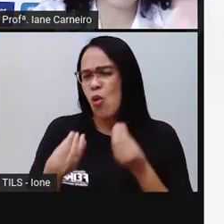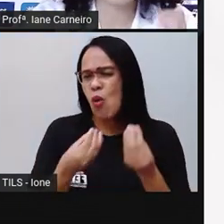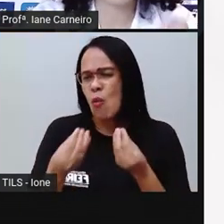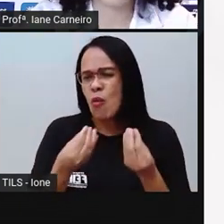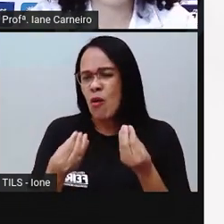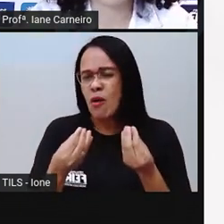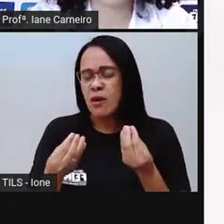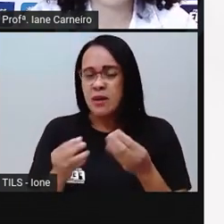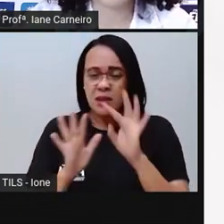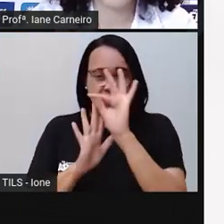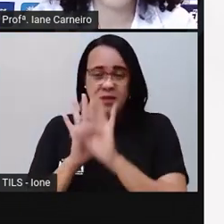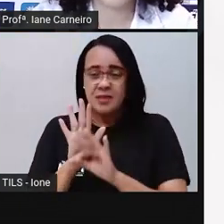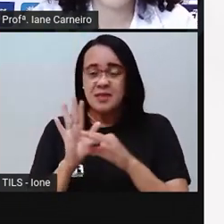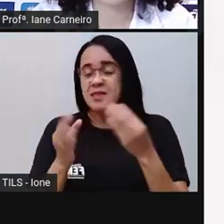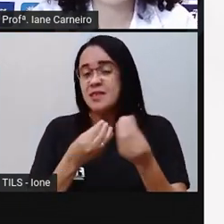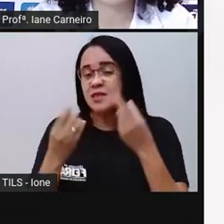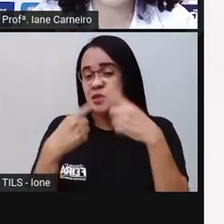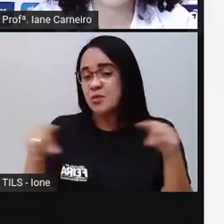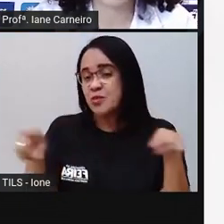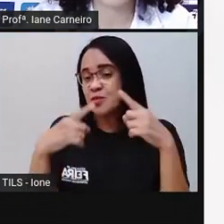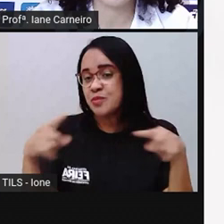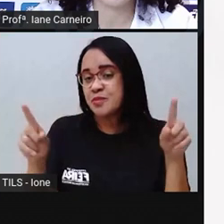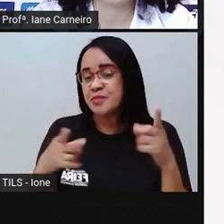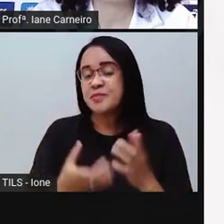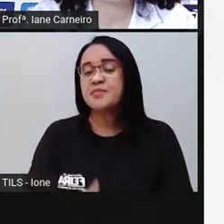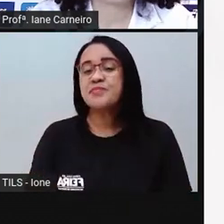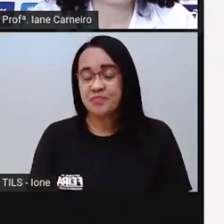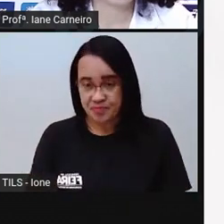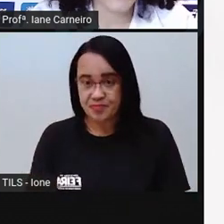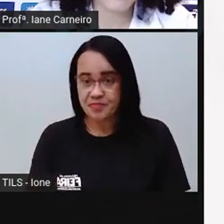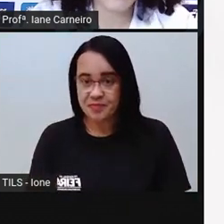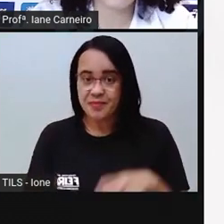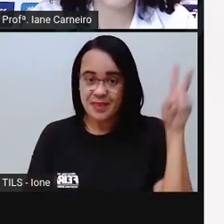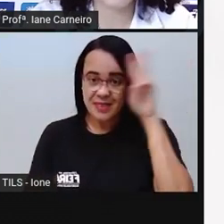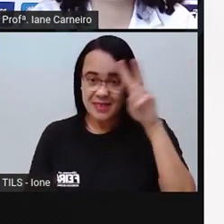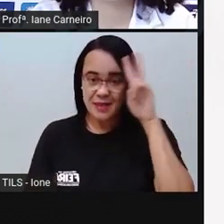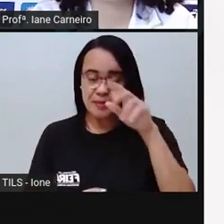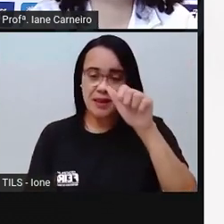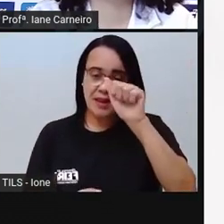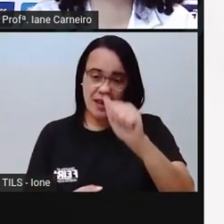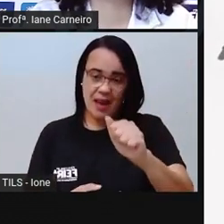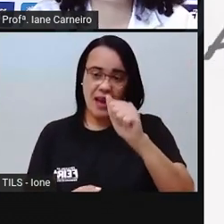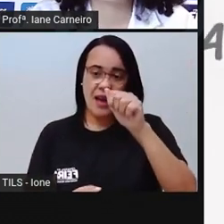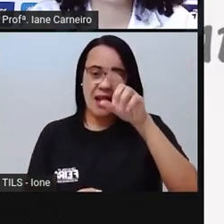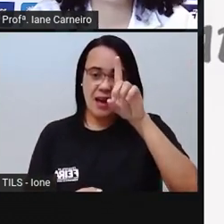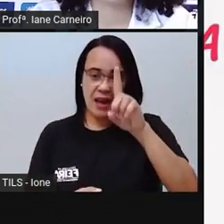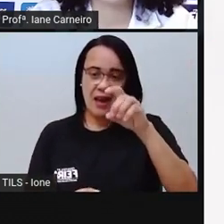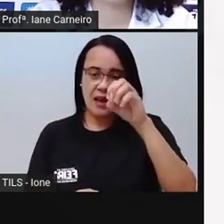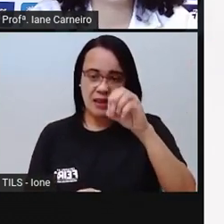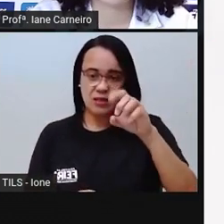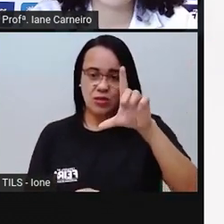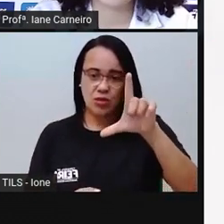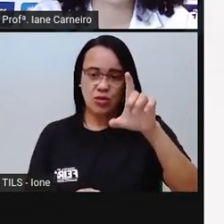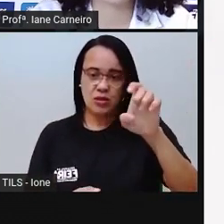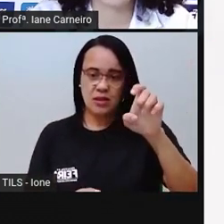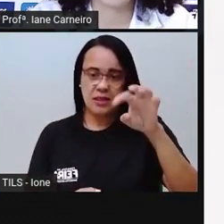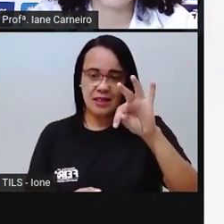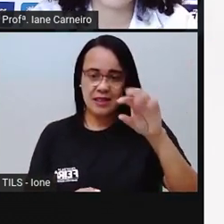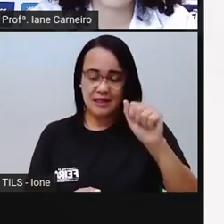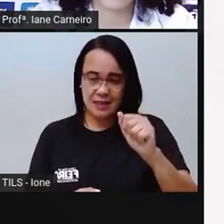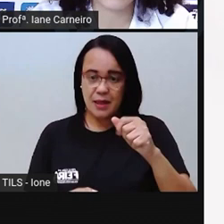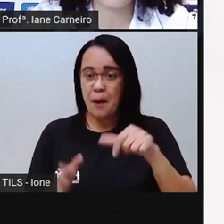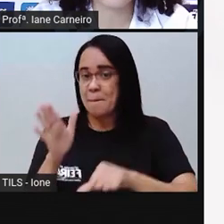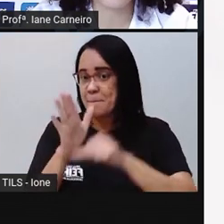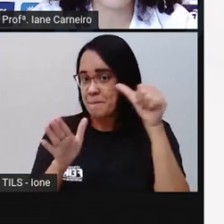primeira parte da música? Começa com o quê? Com adoleta, né? Então, vou botar a adoleta na frente.